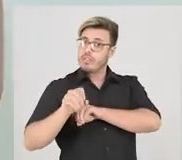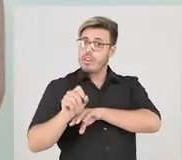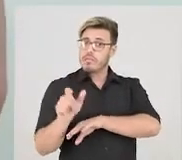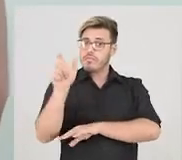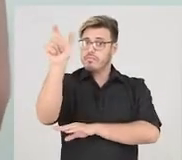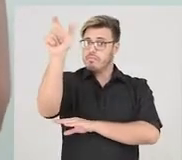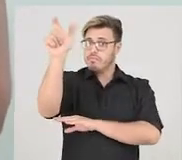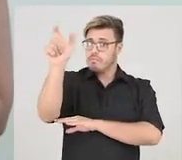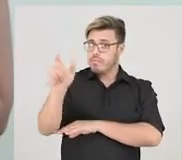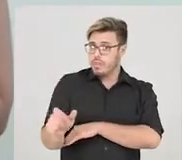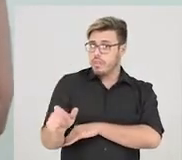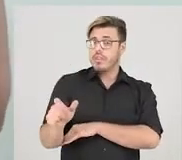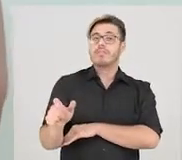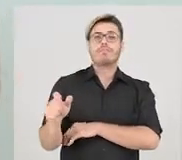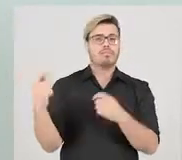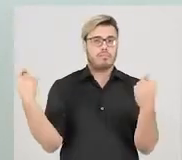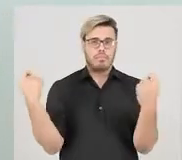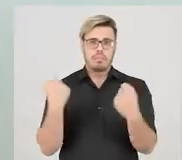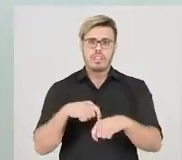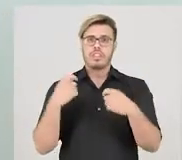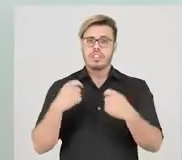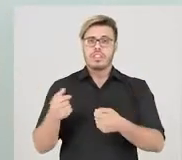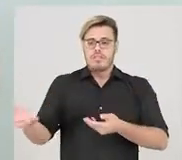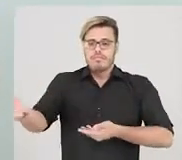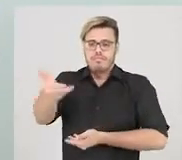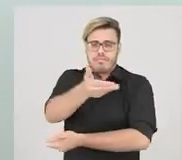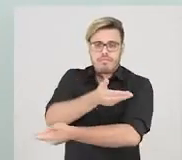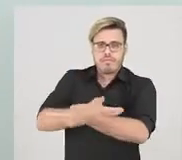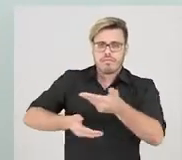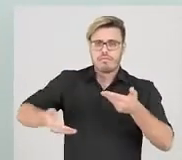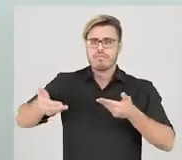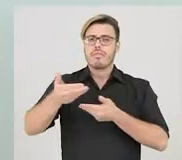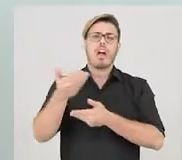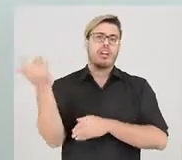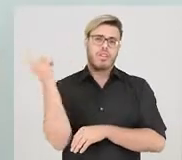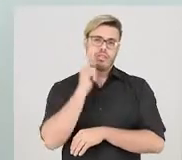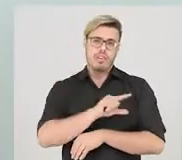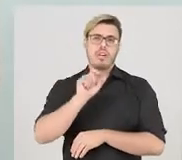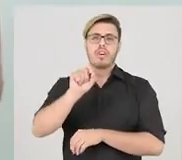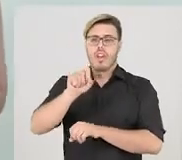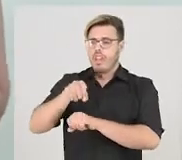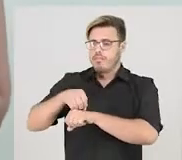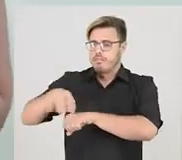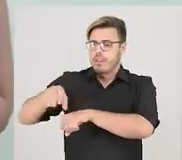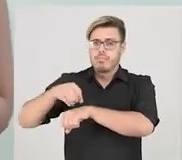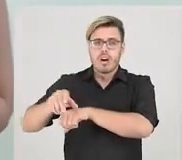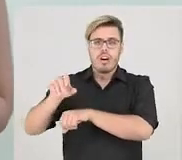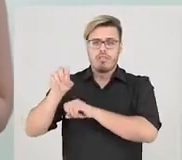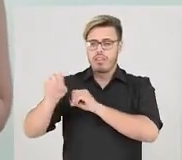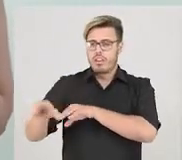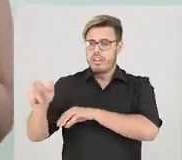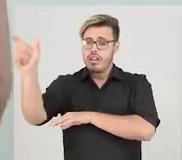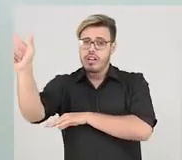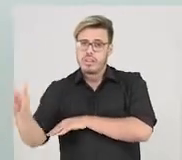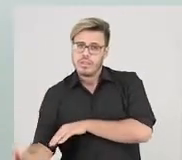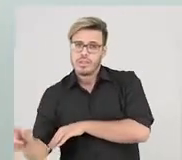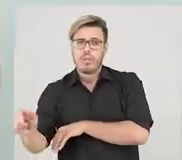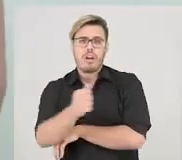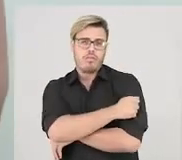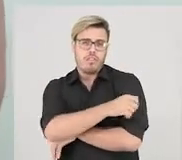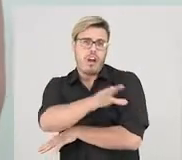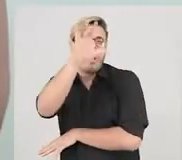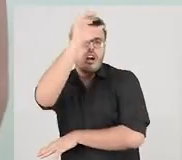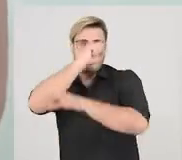plano, ele só tem sentido se ele for em processo, para que o aluno aprenda e depois as estratégias sejam reavaliadas para que o